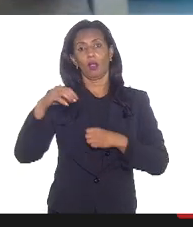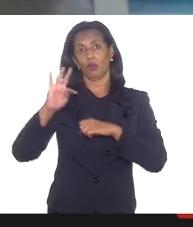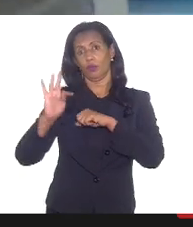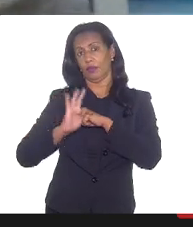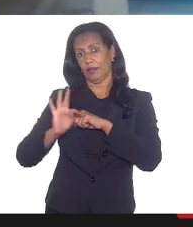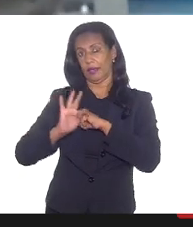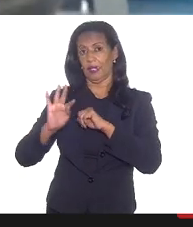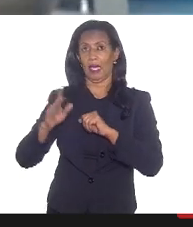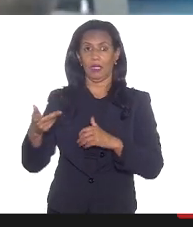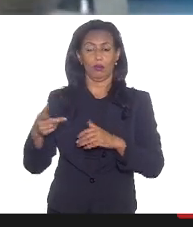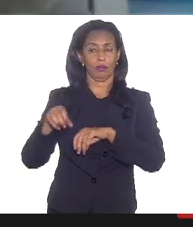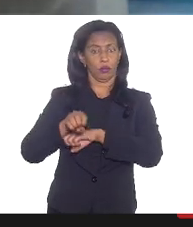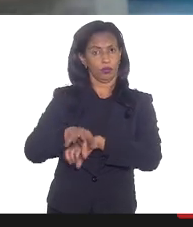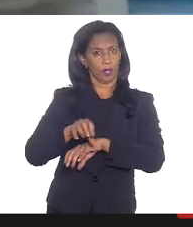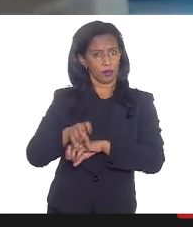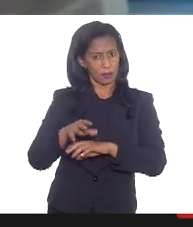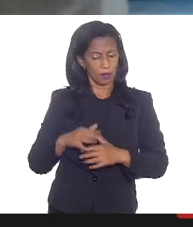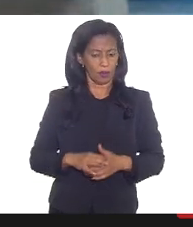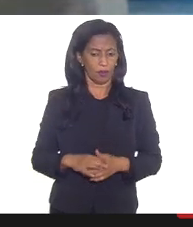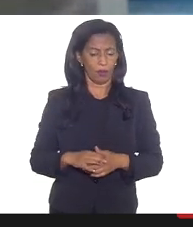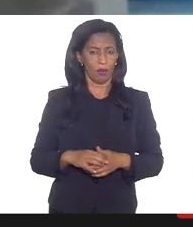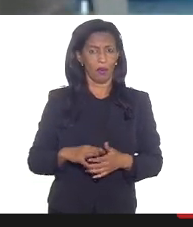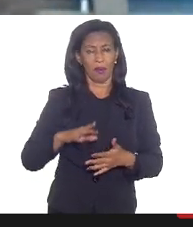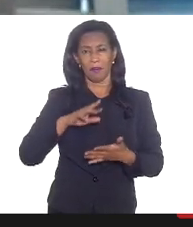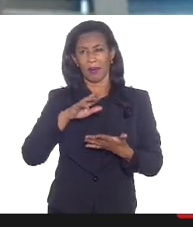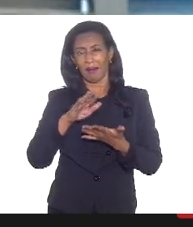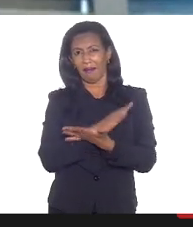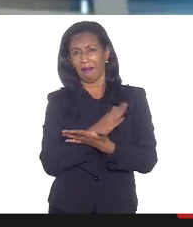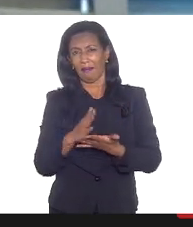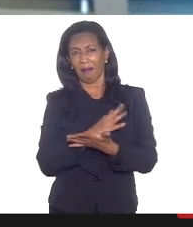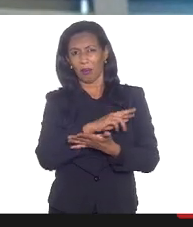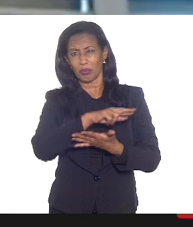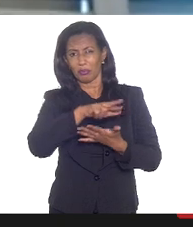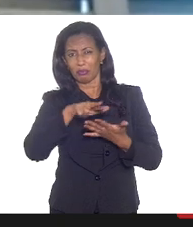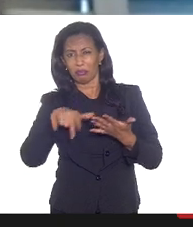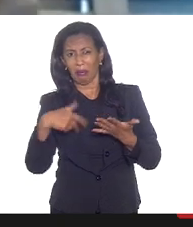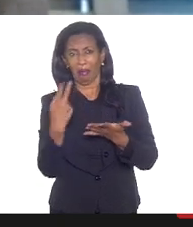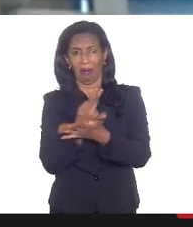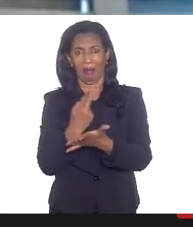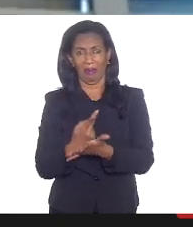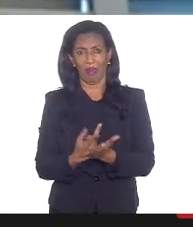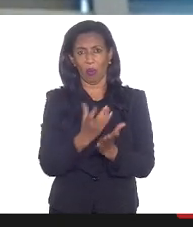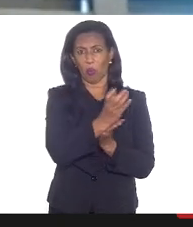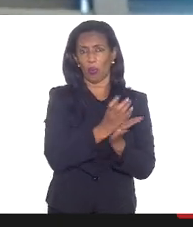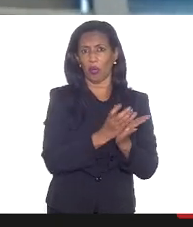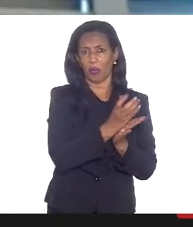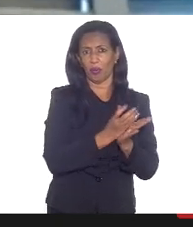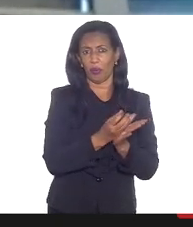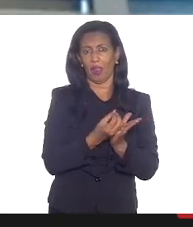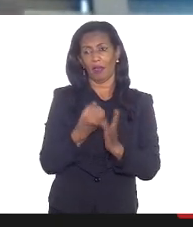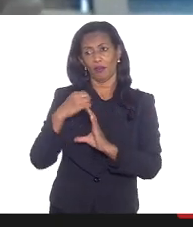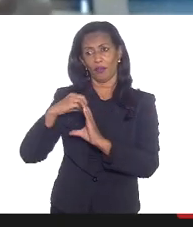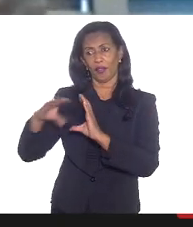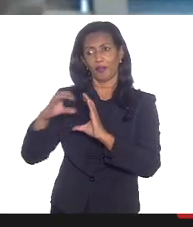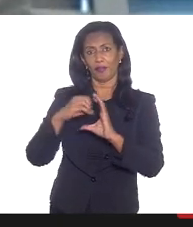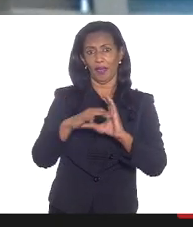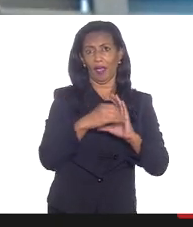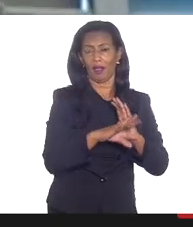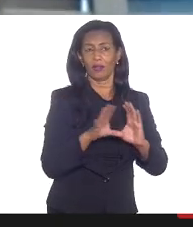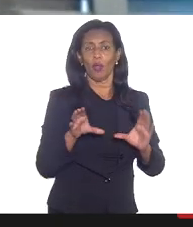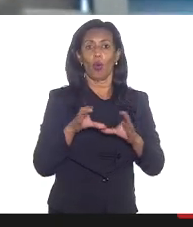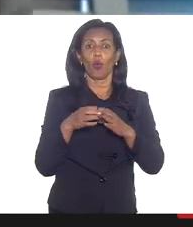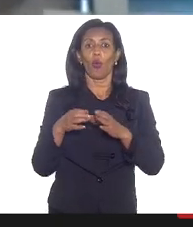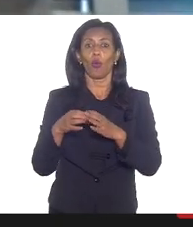com expertise da educação, para algumas falhas desse documento orientador curricular que foi enviado ao Conselho Estadual e está para